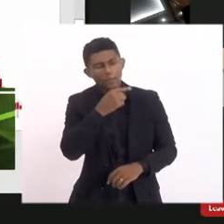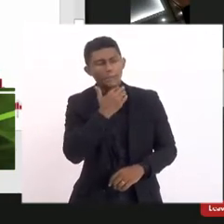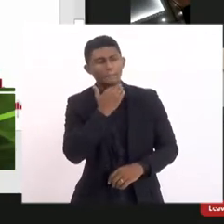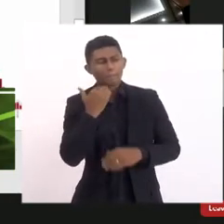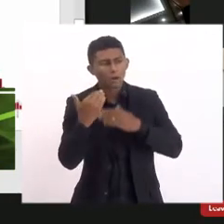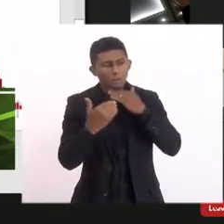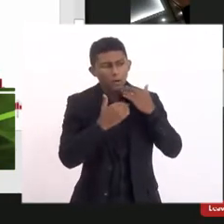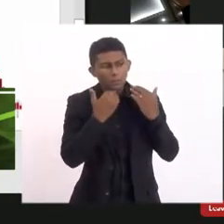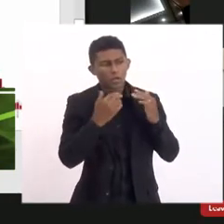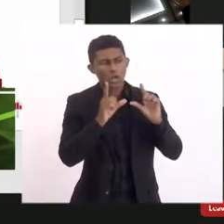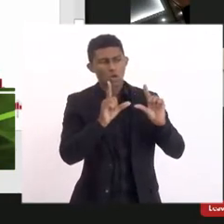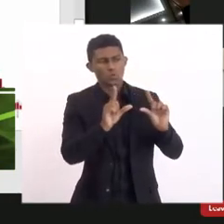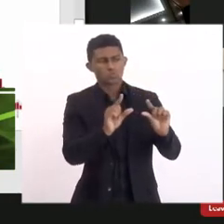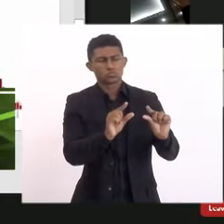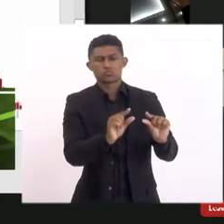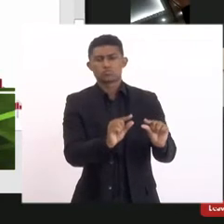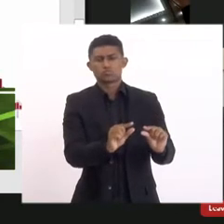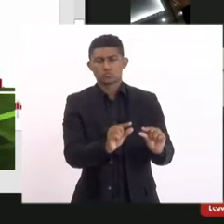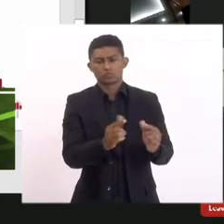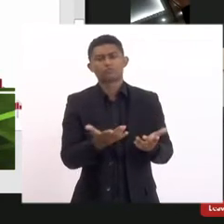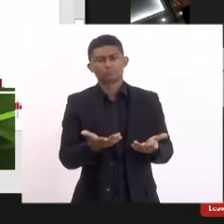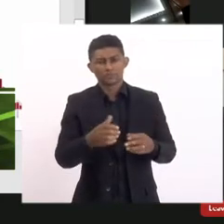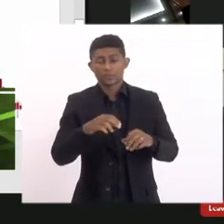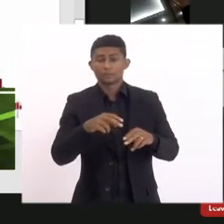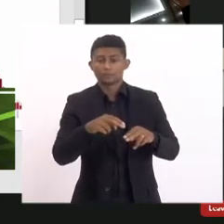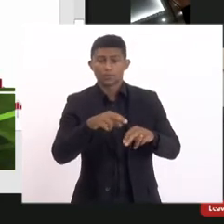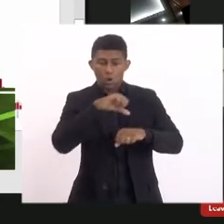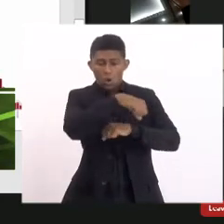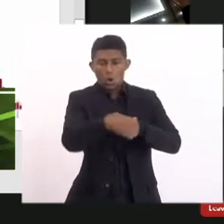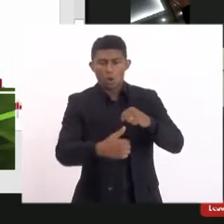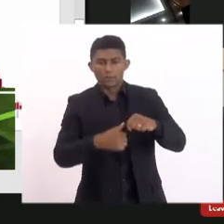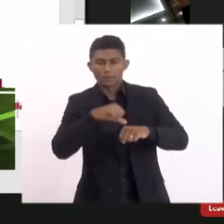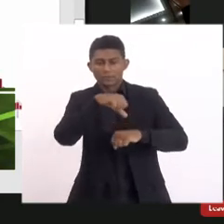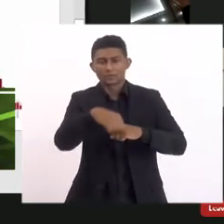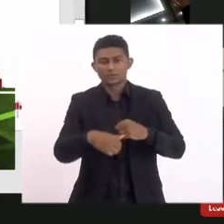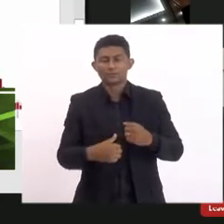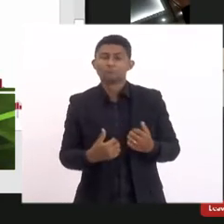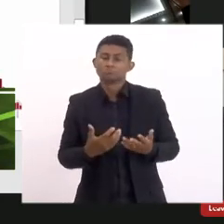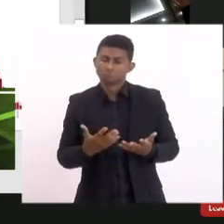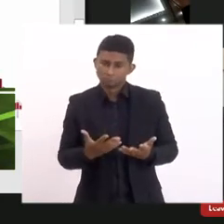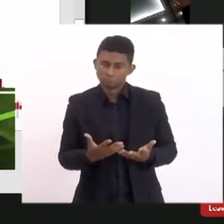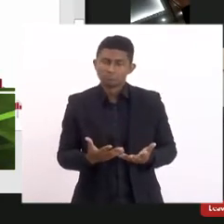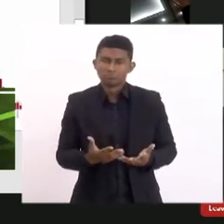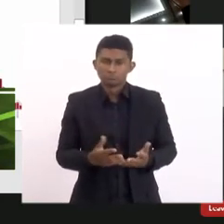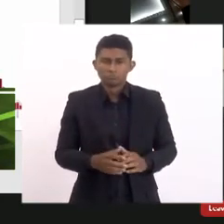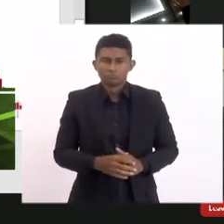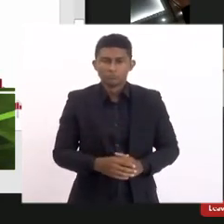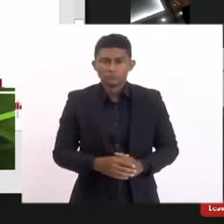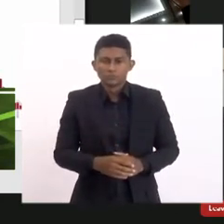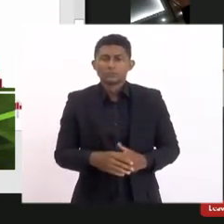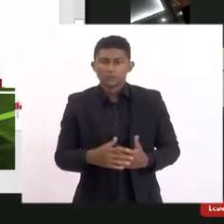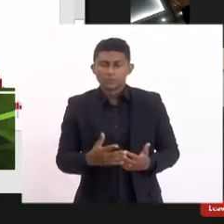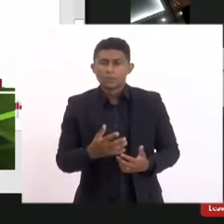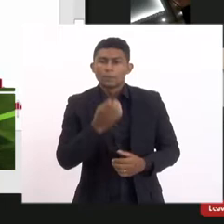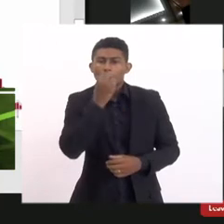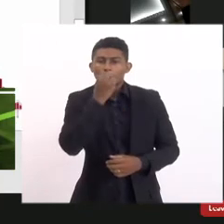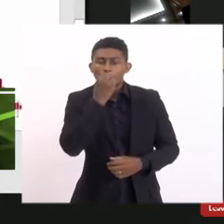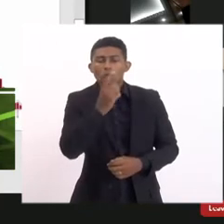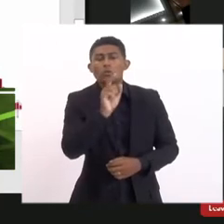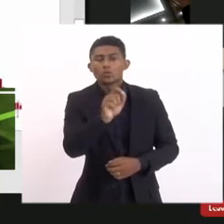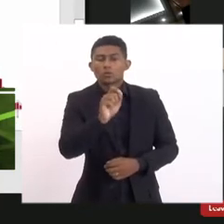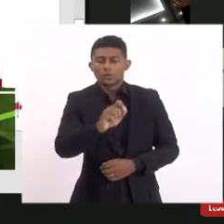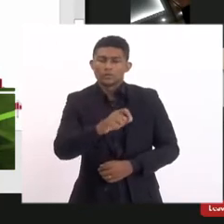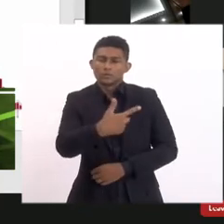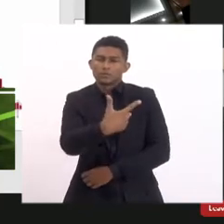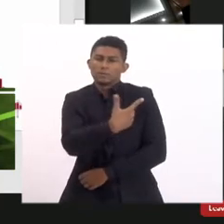Ômicron, obviamente que a gente precisa considerar a boa cobertura de vacinação da população.